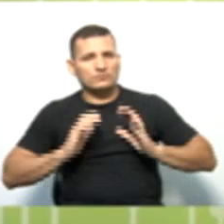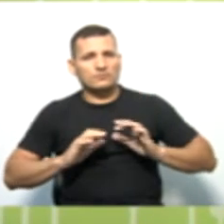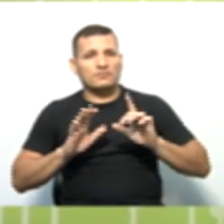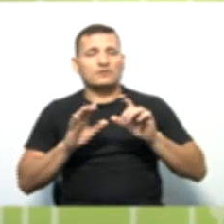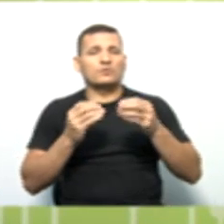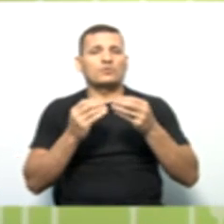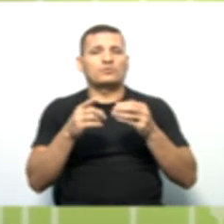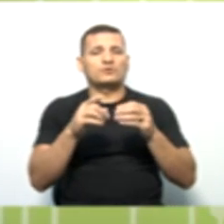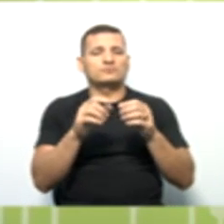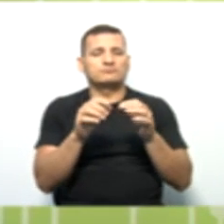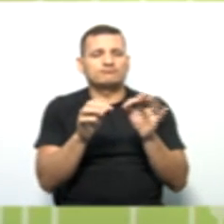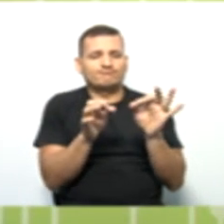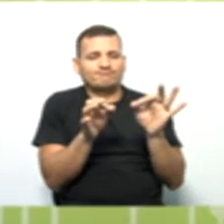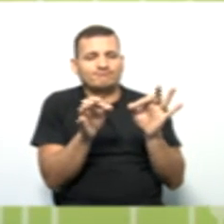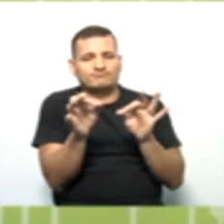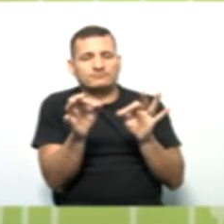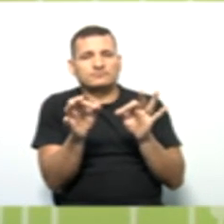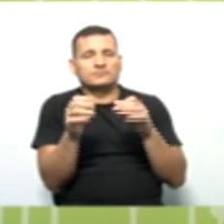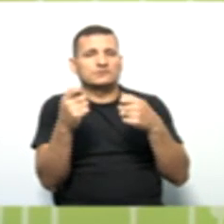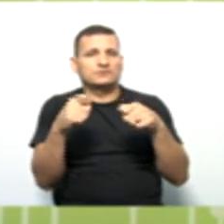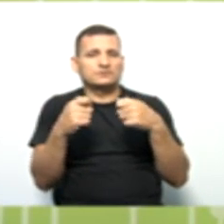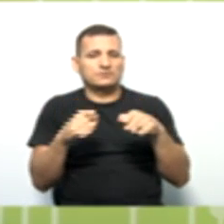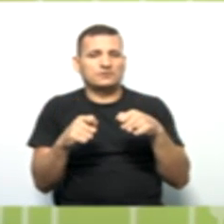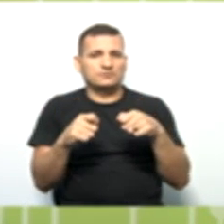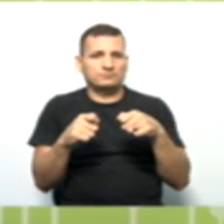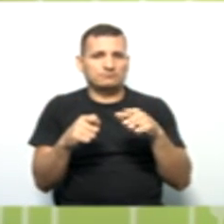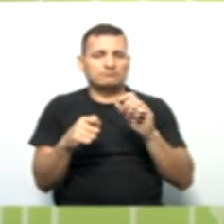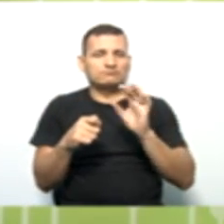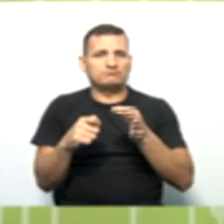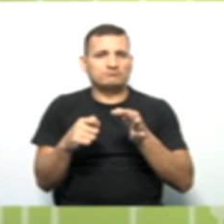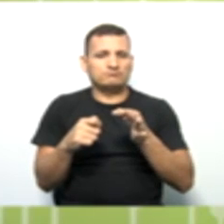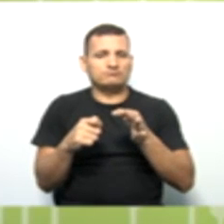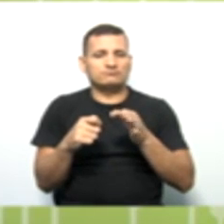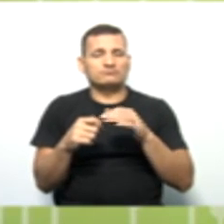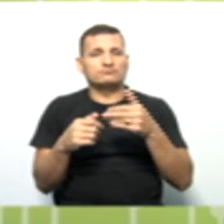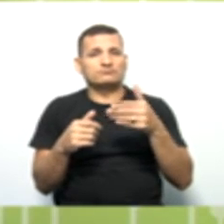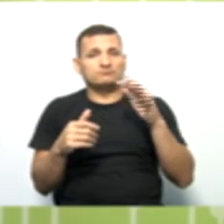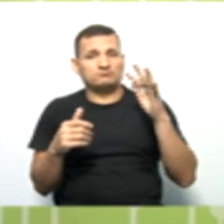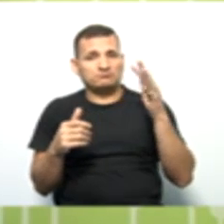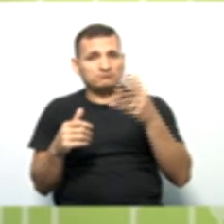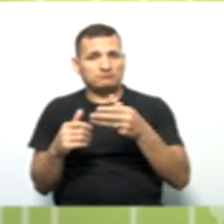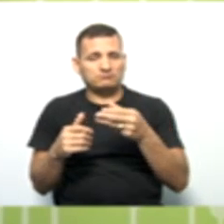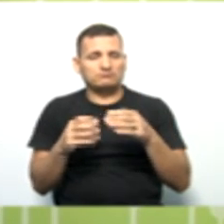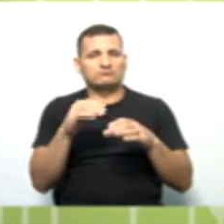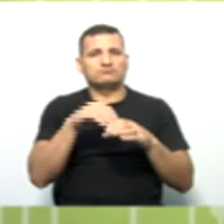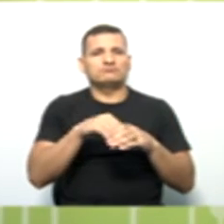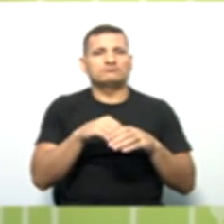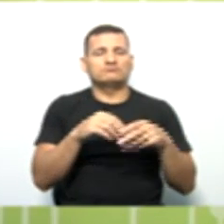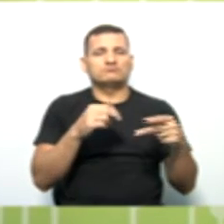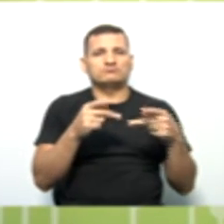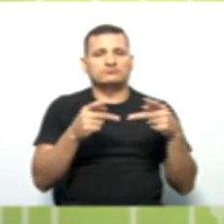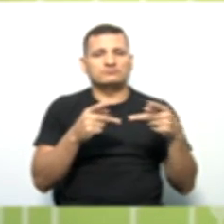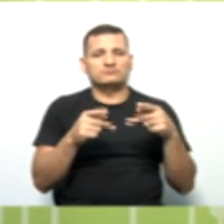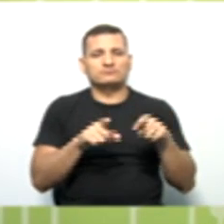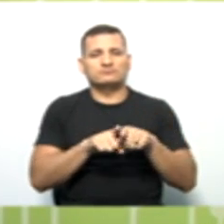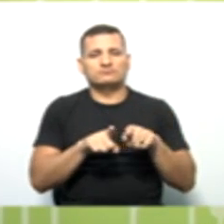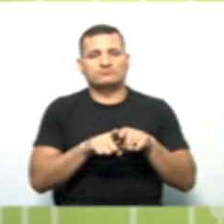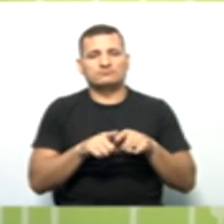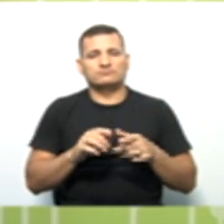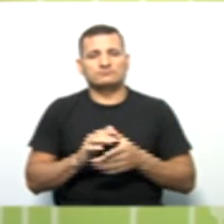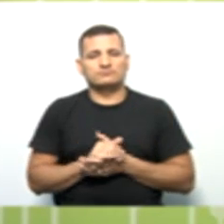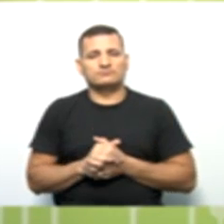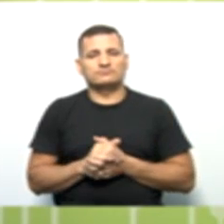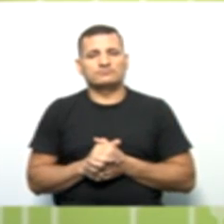se ajustar àquela necessidade de mobilidade, tá bom? Então isso tudo é definido aqui também nessa parte do projeto